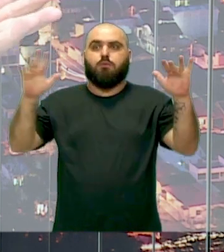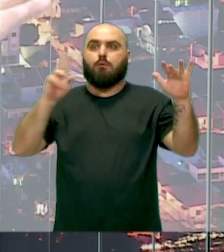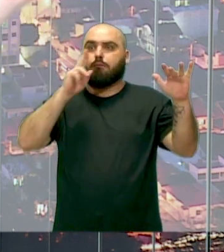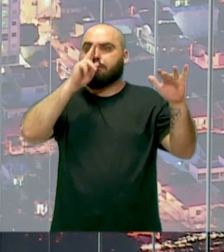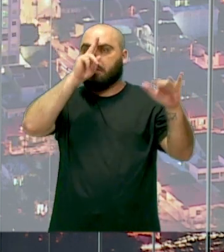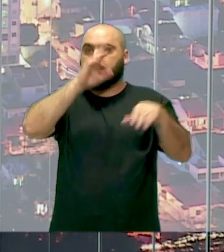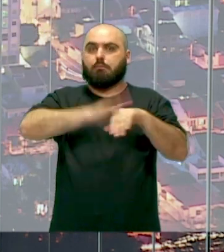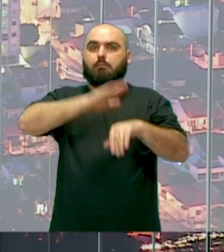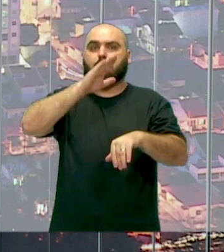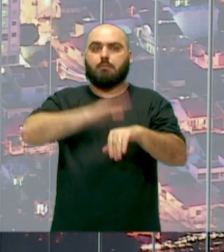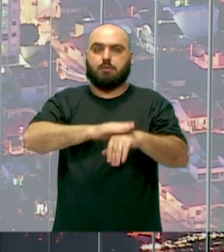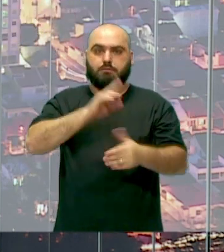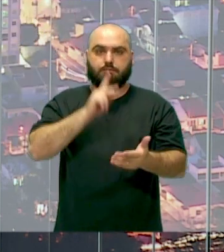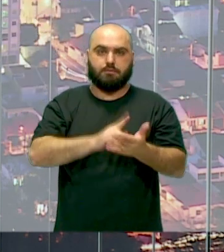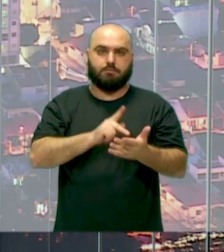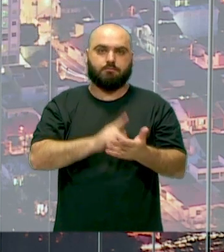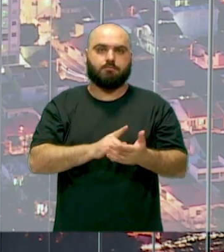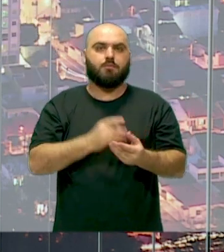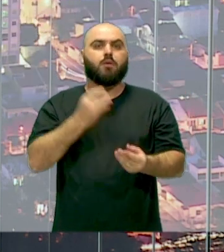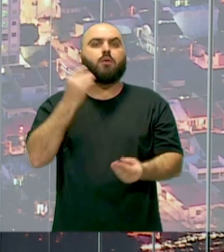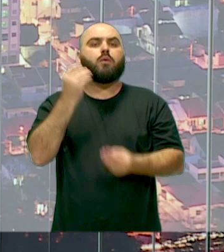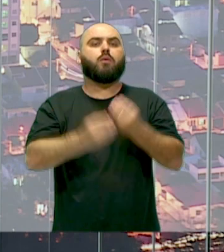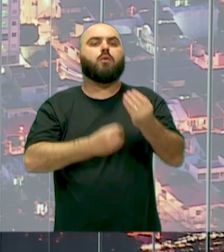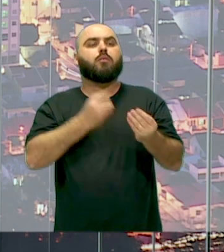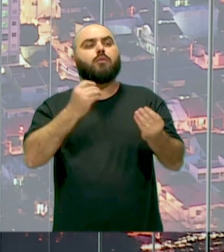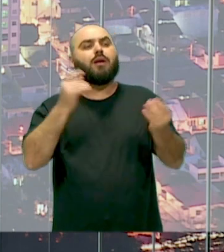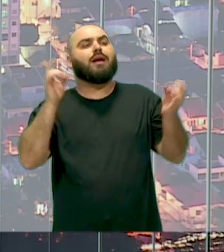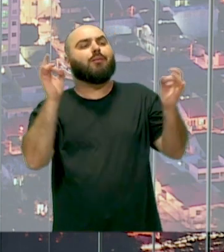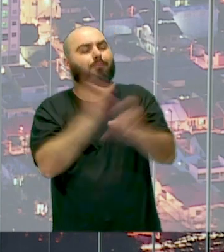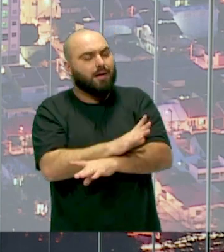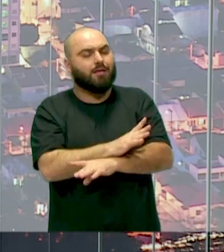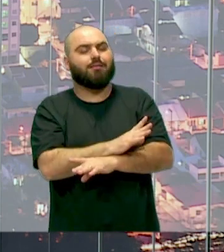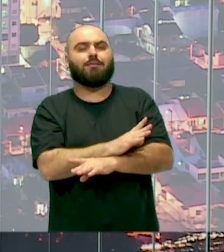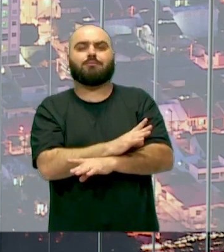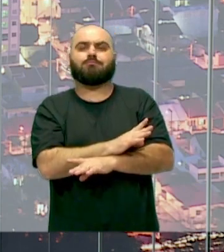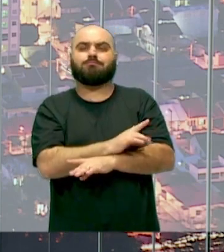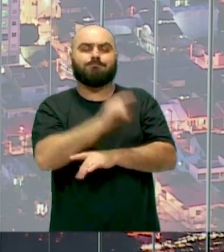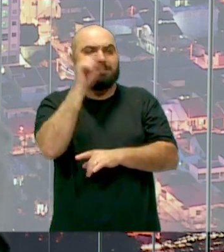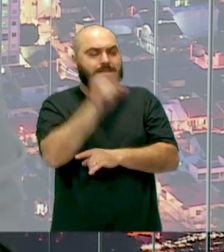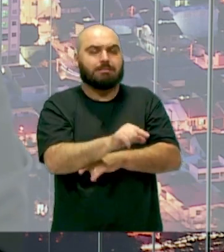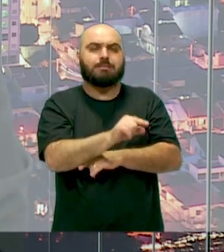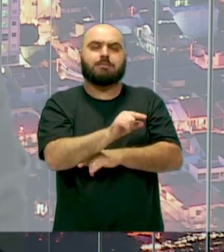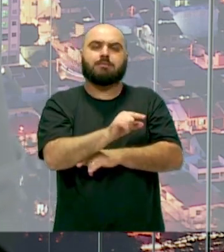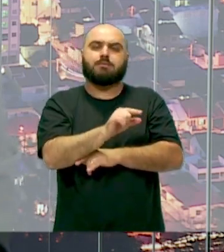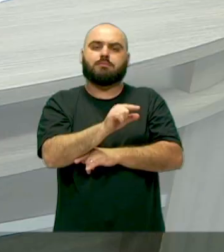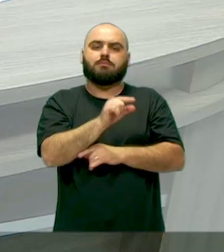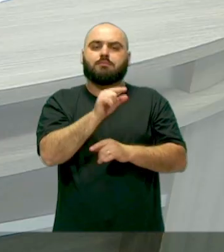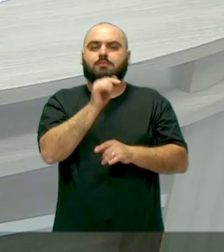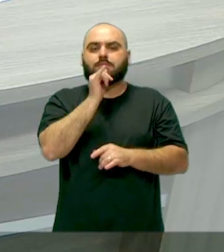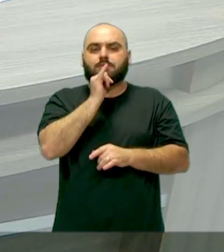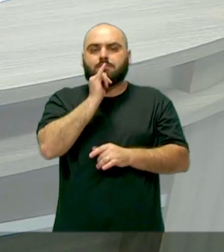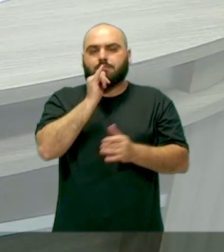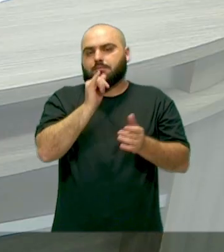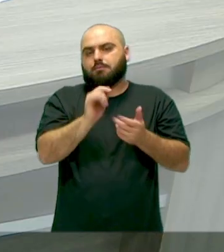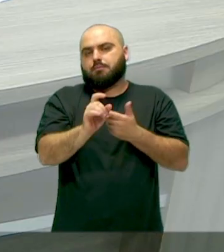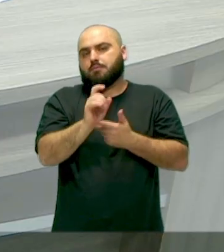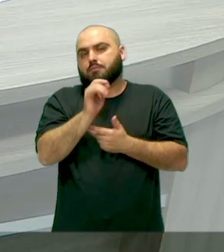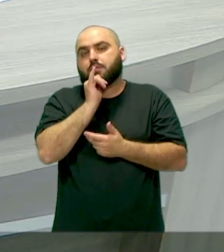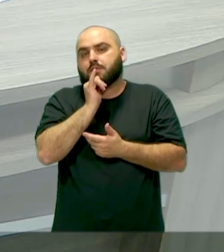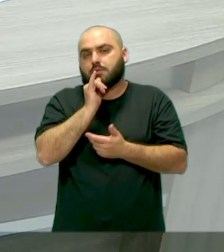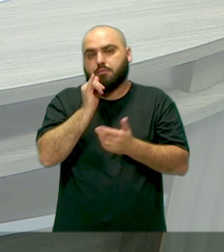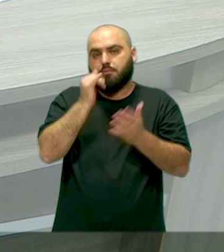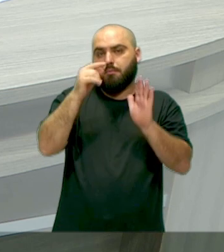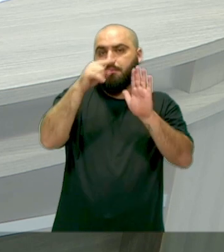força. Como combater isso? A programação, por exemplo, né? A